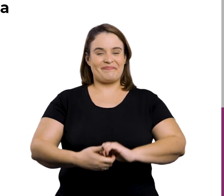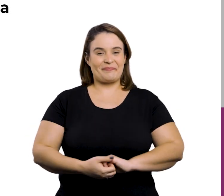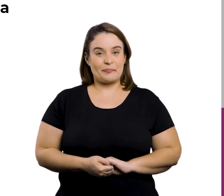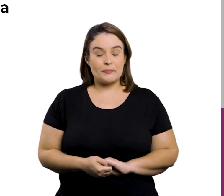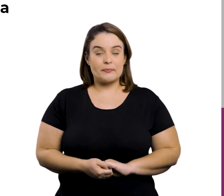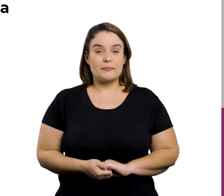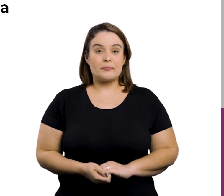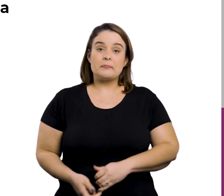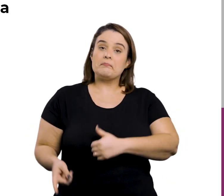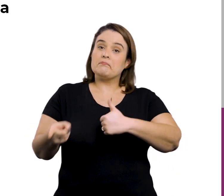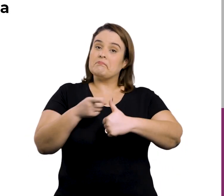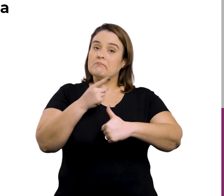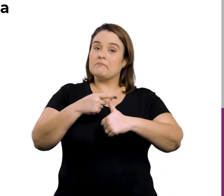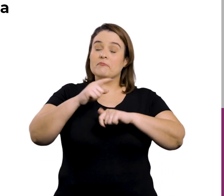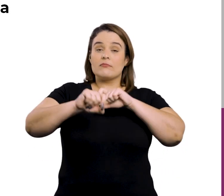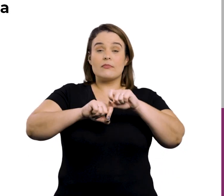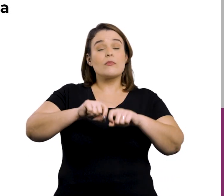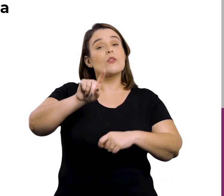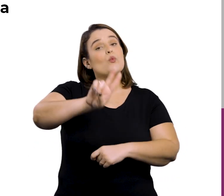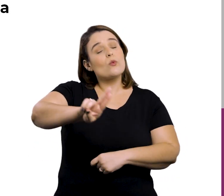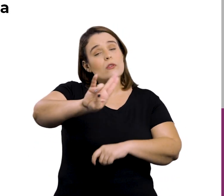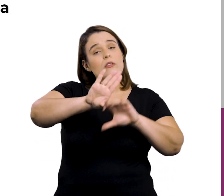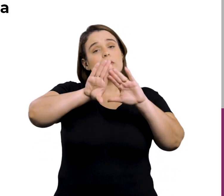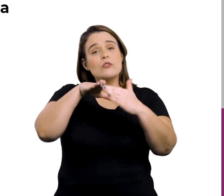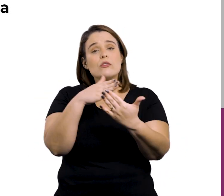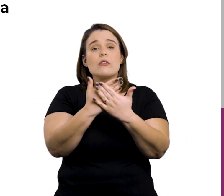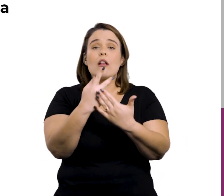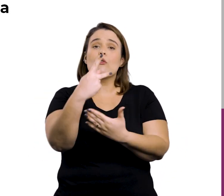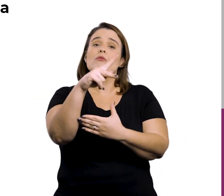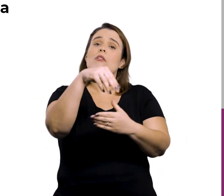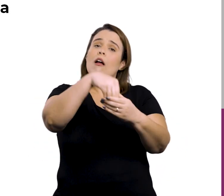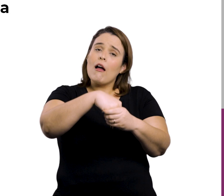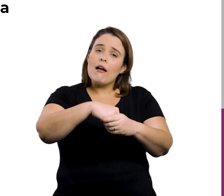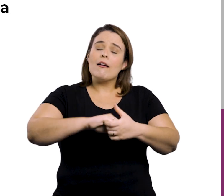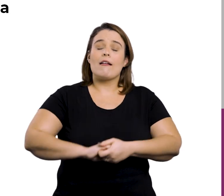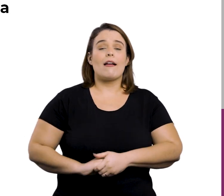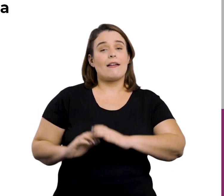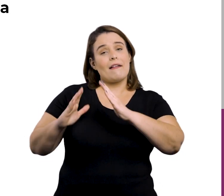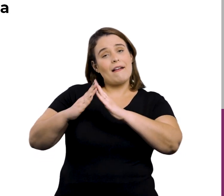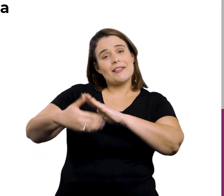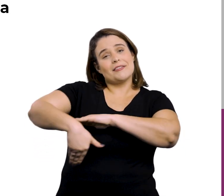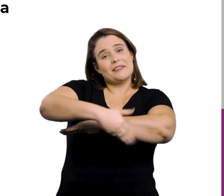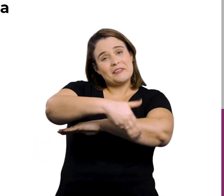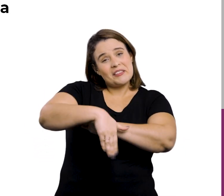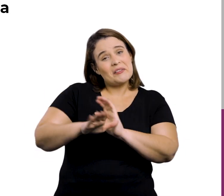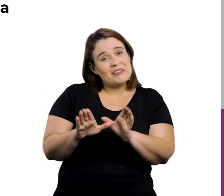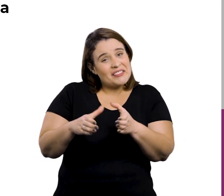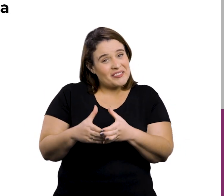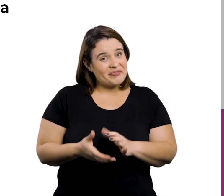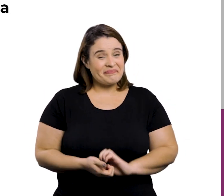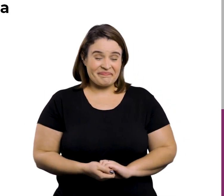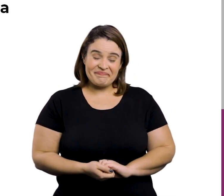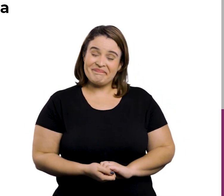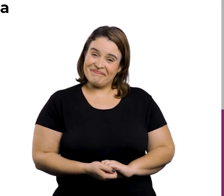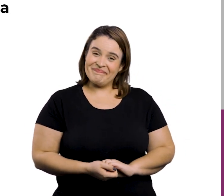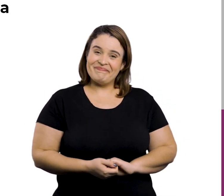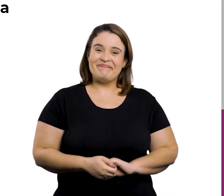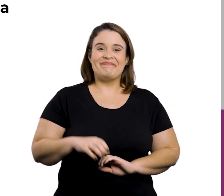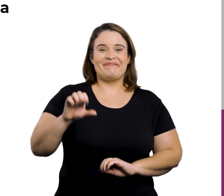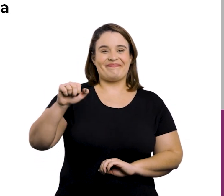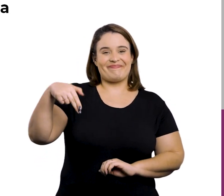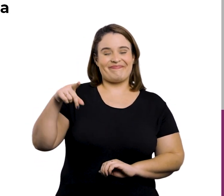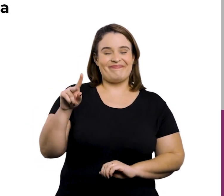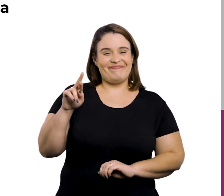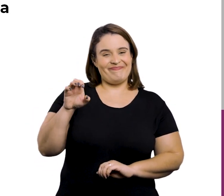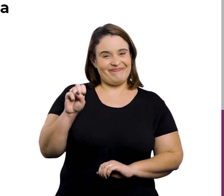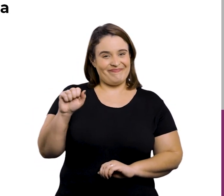passo é usar este manual em sua escola ou comunidade, em casa ou na rua. Vamos lá? Andressa